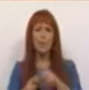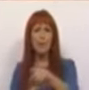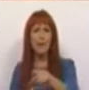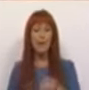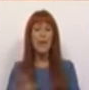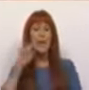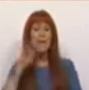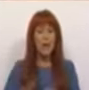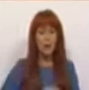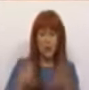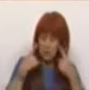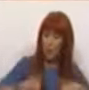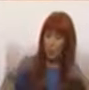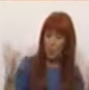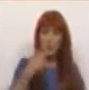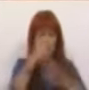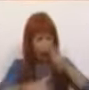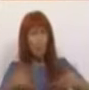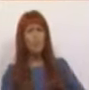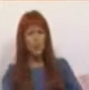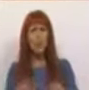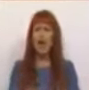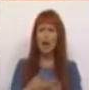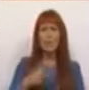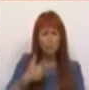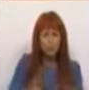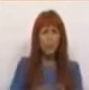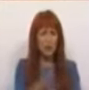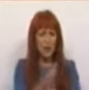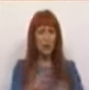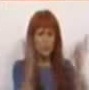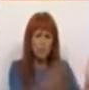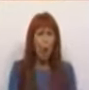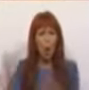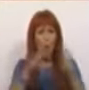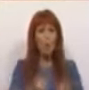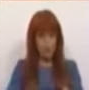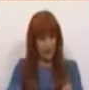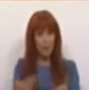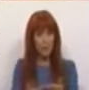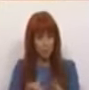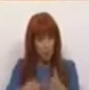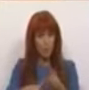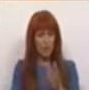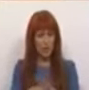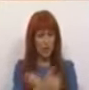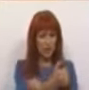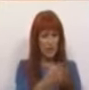problemas, defender o interesse público, as populações, a economia real e os setores produtivos. Apresentamos o projeto